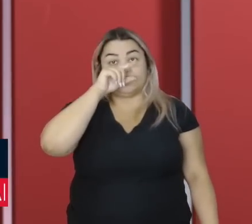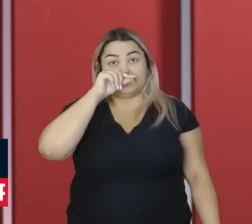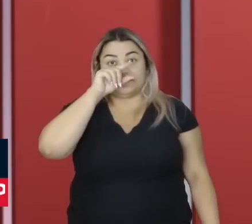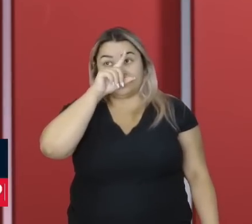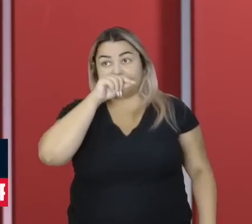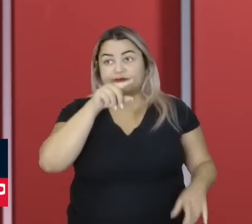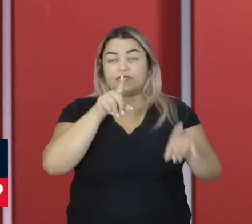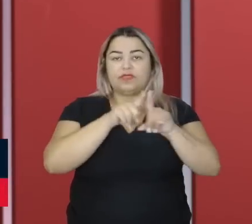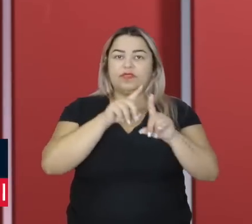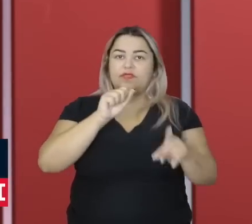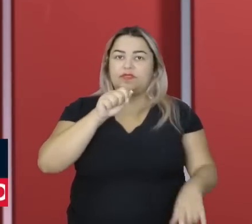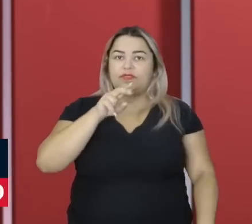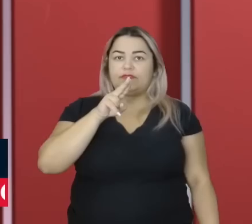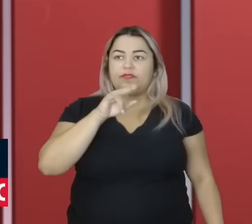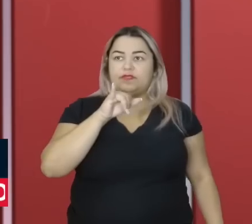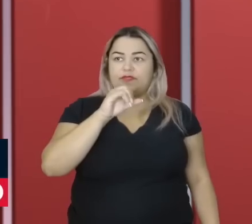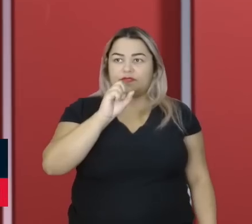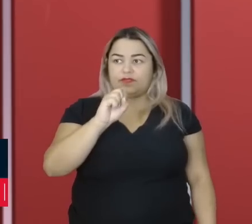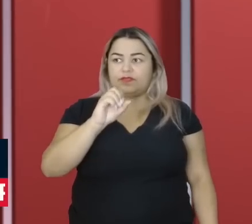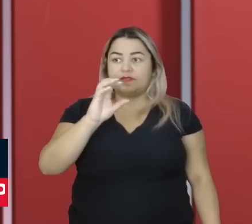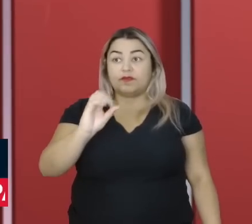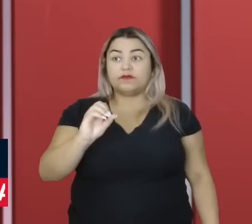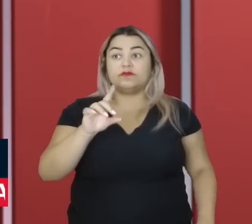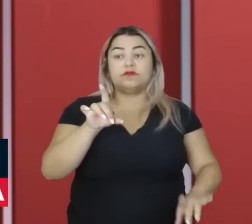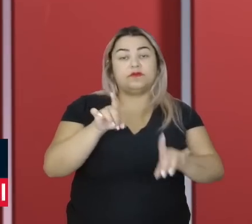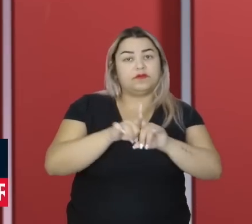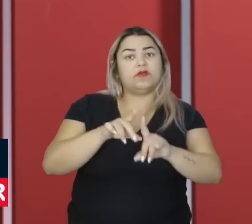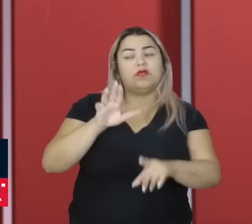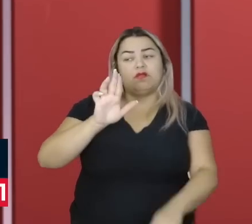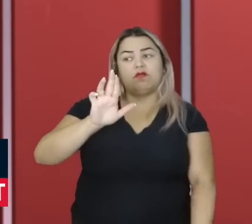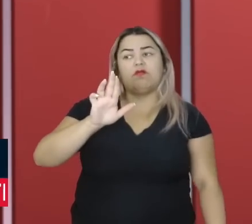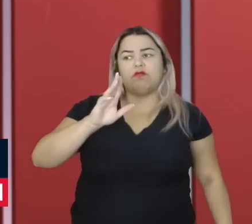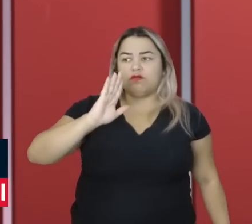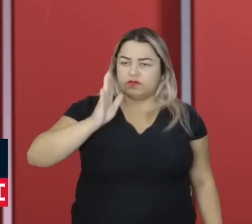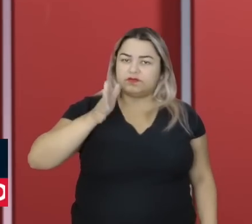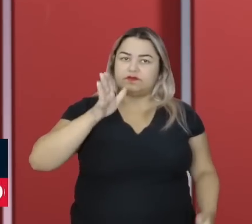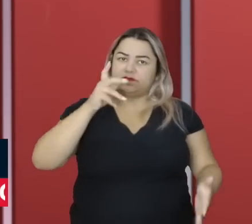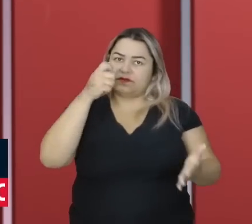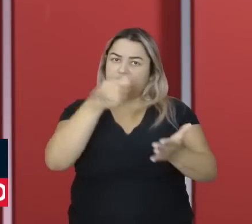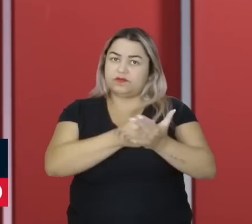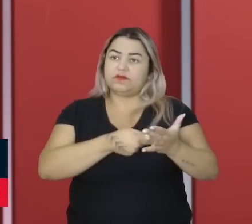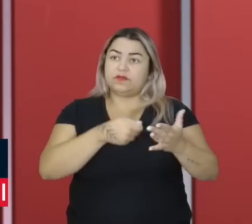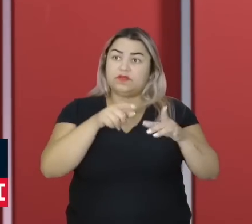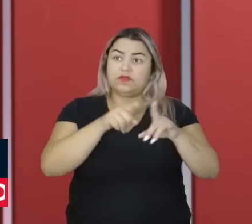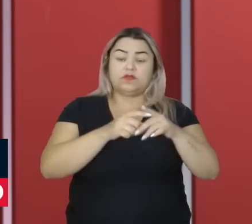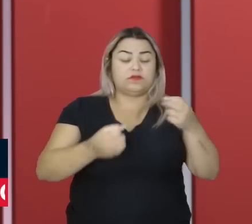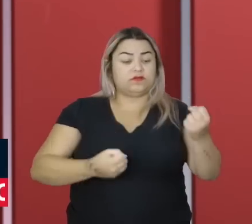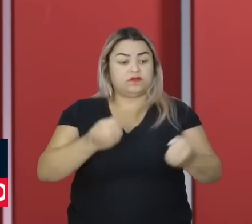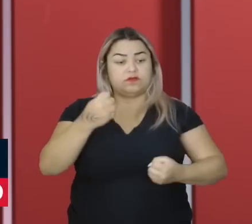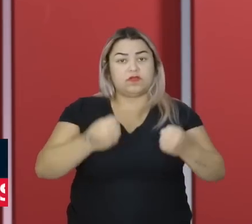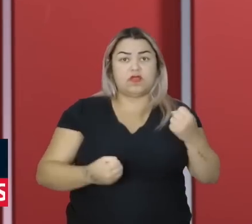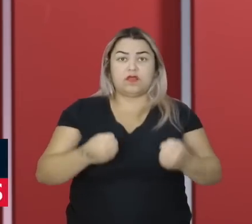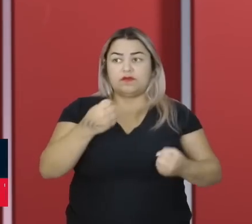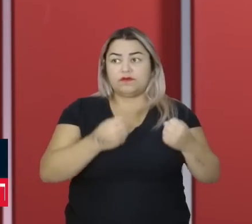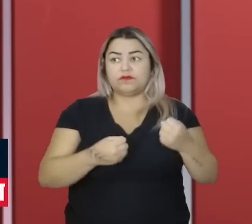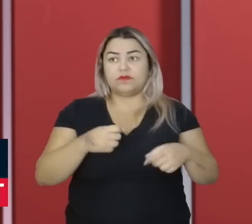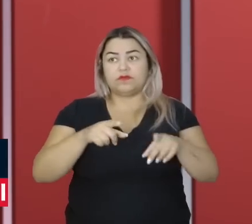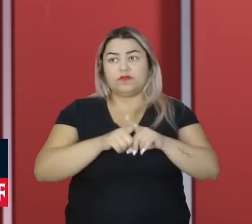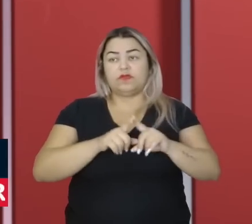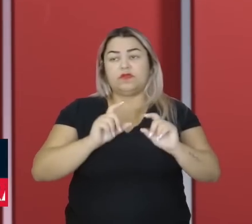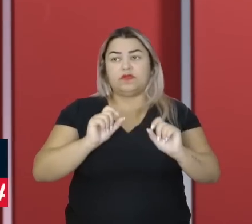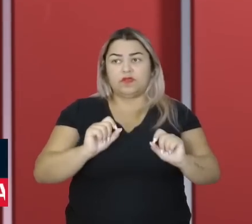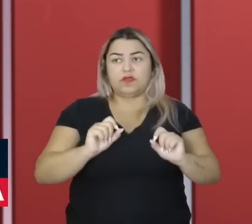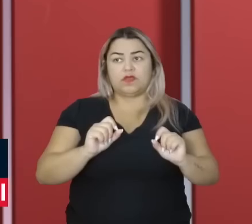com a Aloysio Mercadante, e o presidente Lula tem cobrado. Já teve uma política aí para a questão dos carros populares, mas nós temos que avançar.